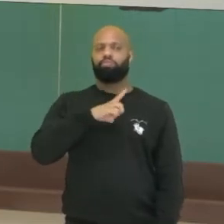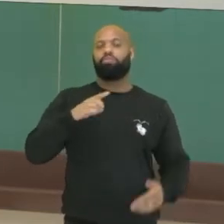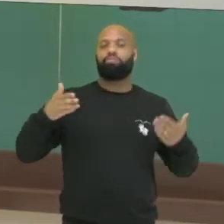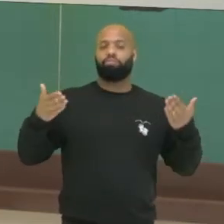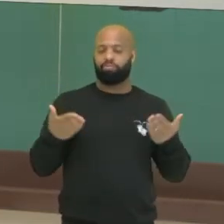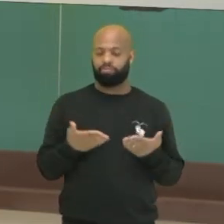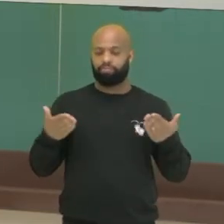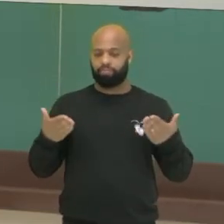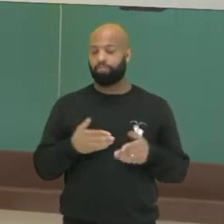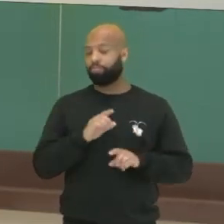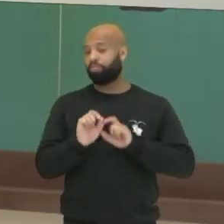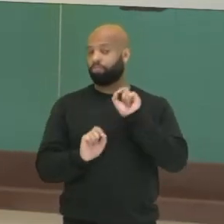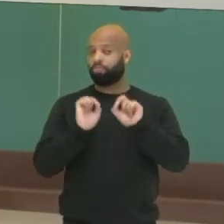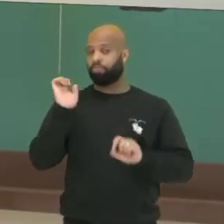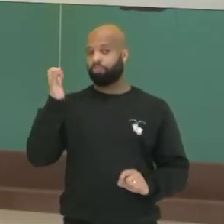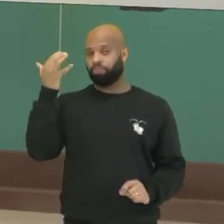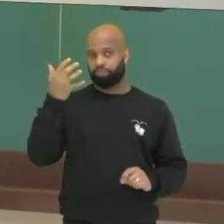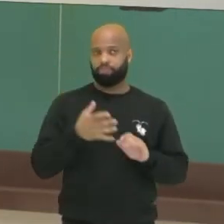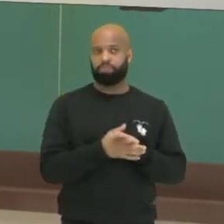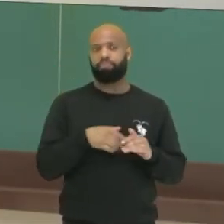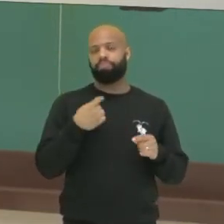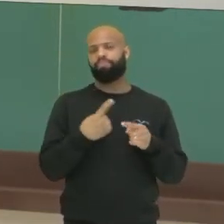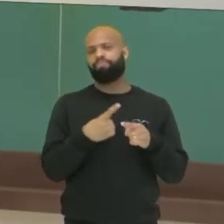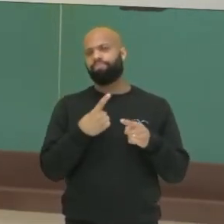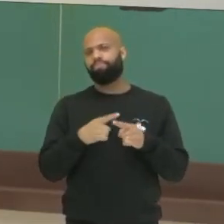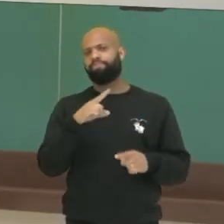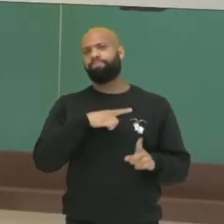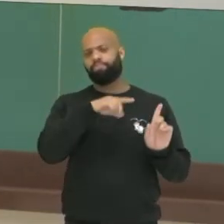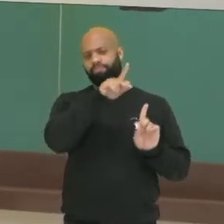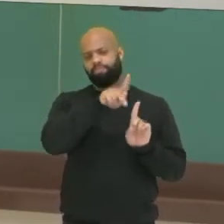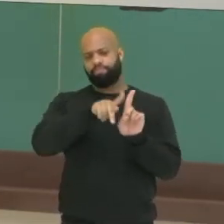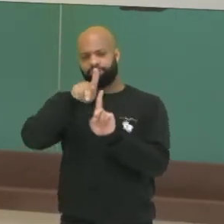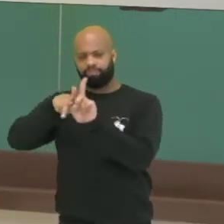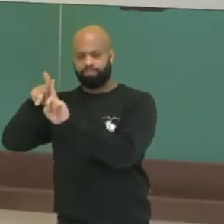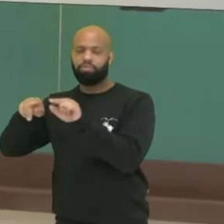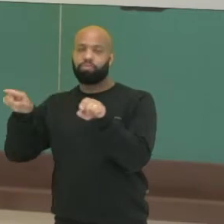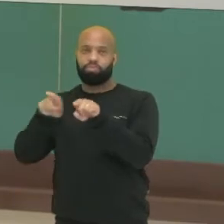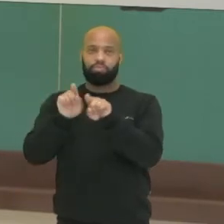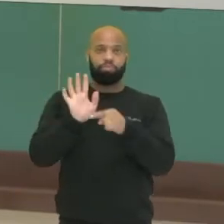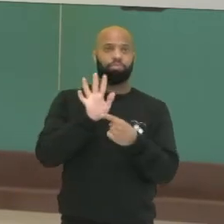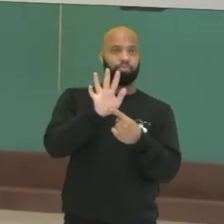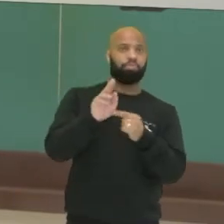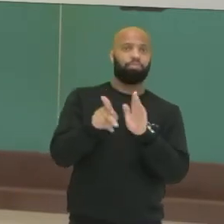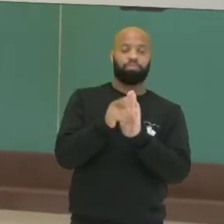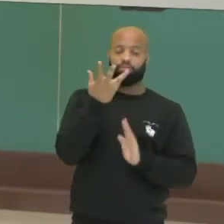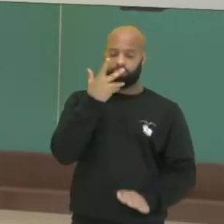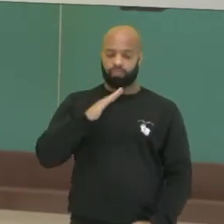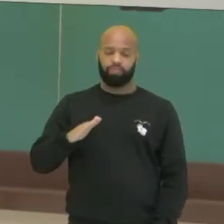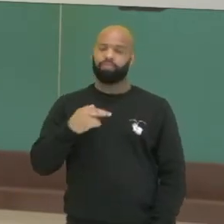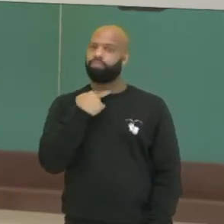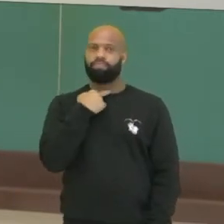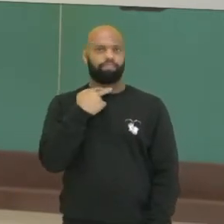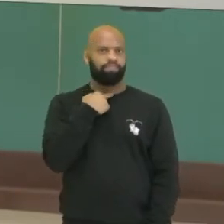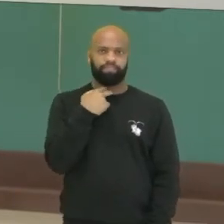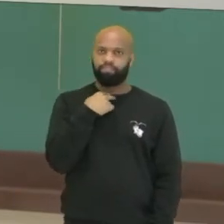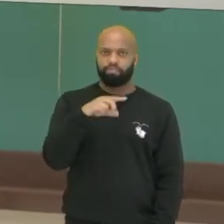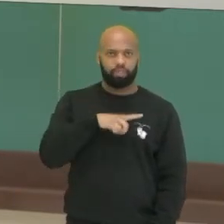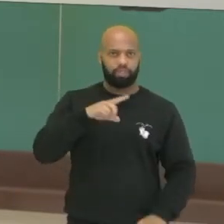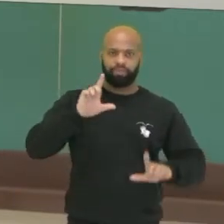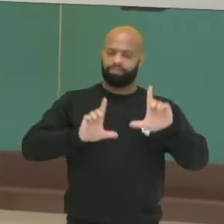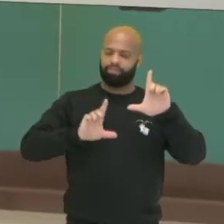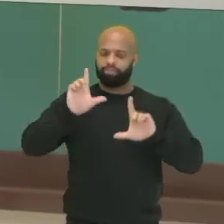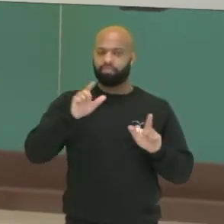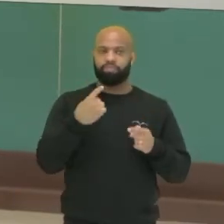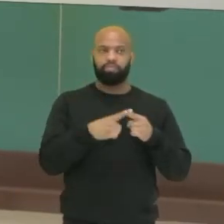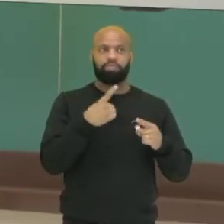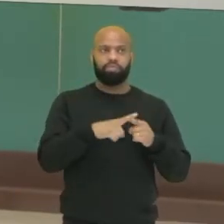dias atuais, por ter ali personagens ou apresentadores infantis, a propaganda, ela não pode aparecer na TV. Além dela